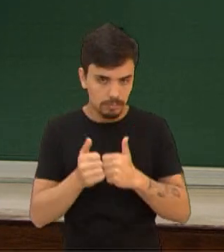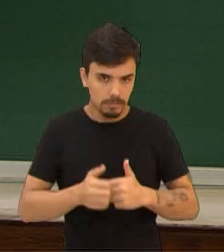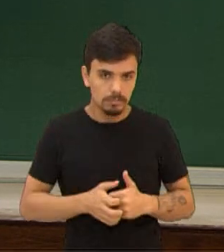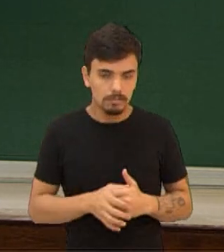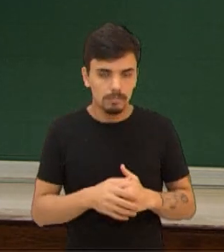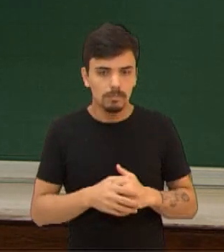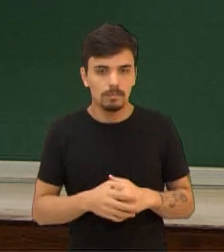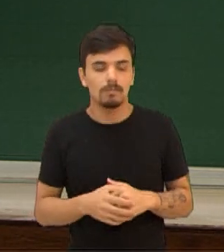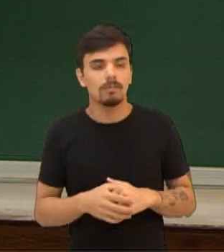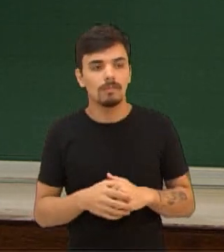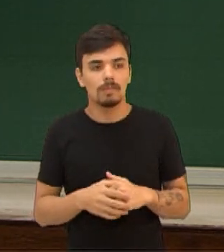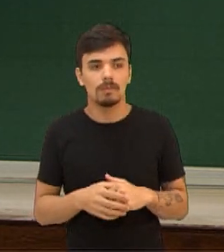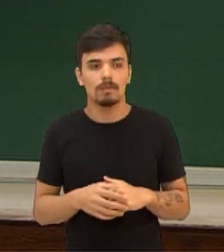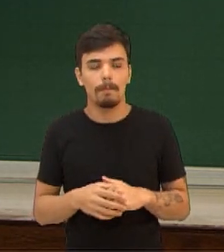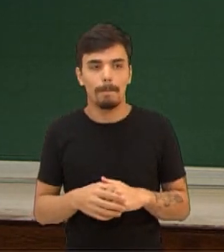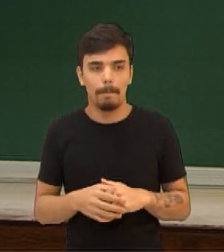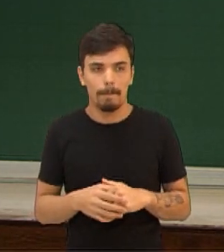ok?